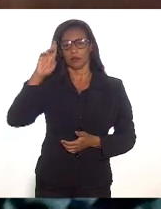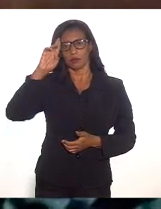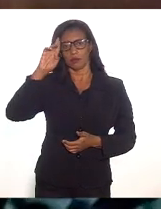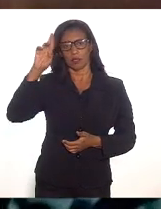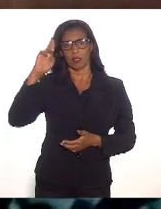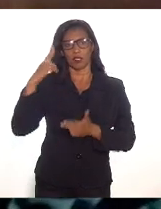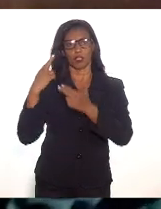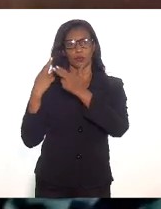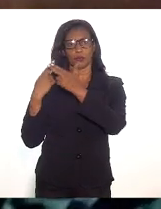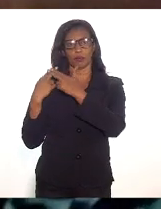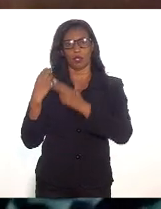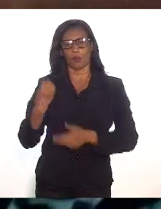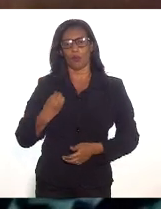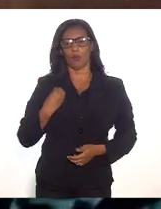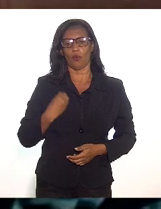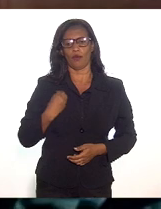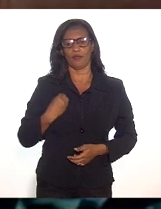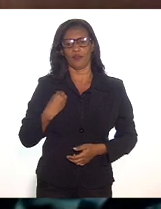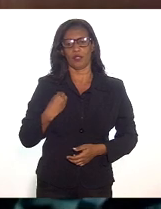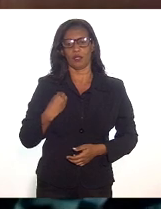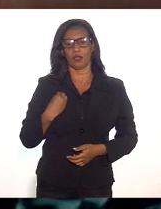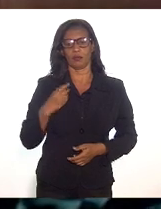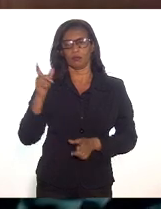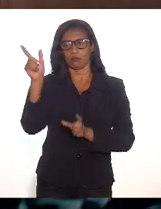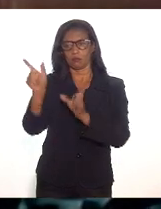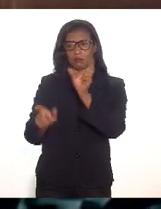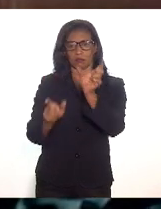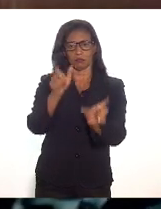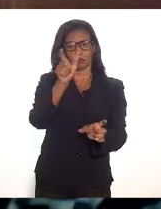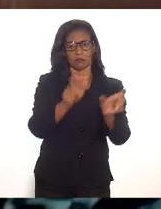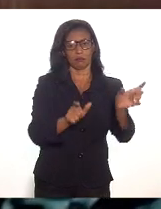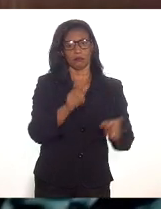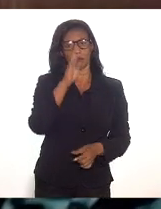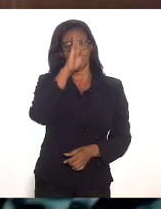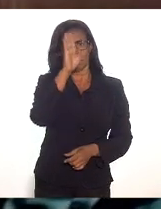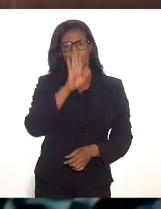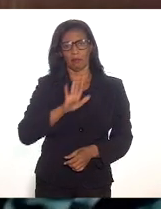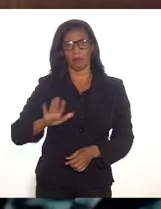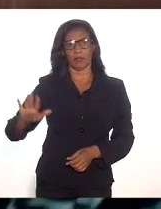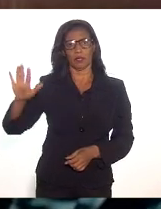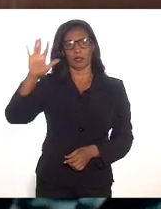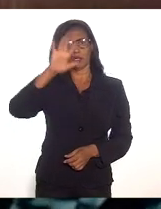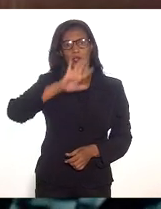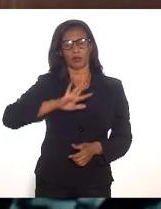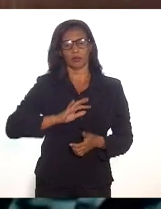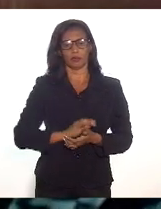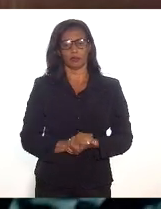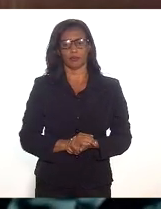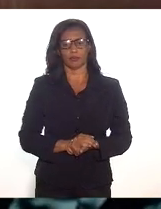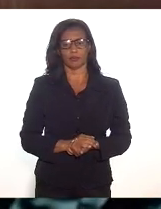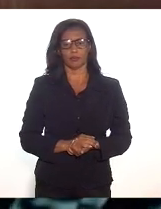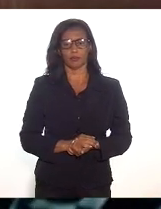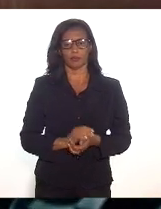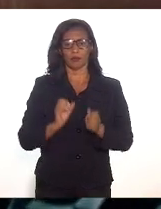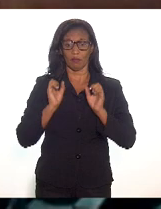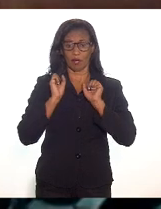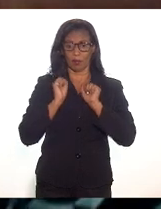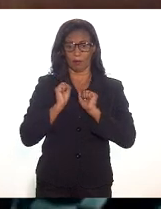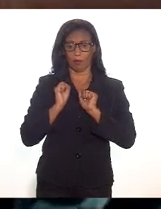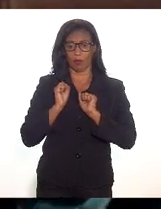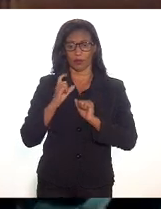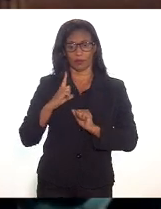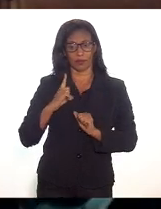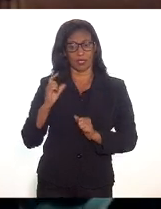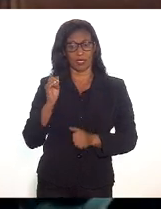responsabilidade com a vida dos cidadãos e cidadãs, brasileiros e brasileiras, pode promover,